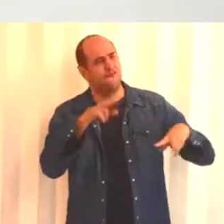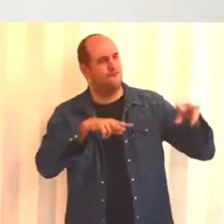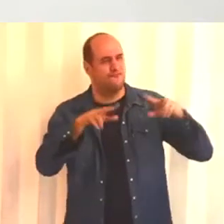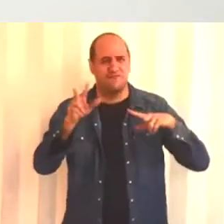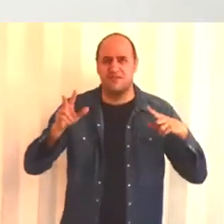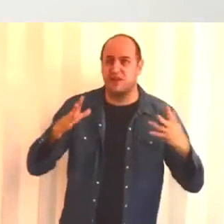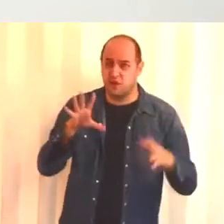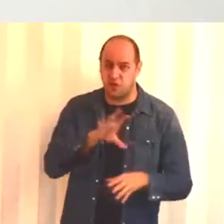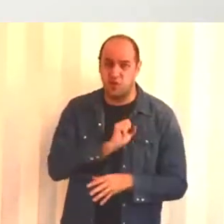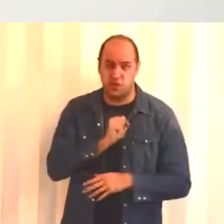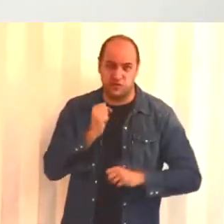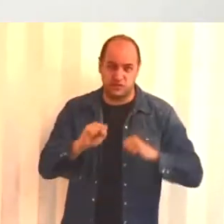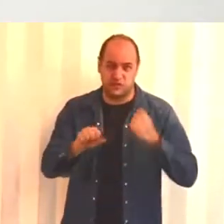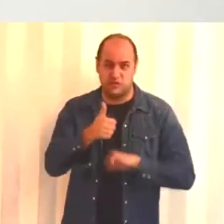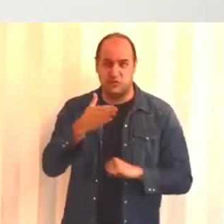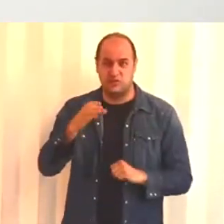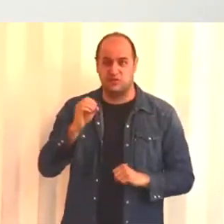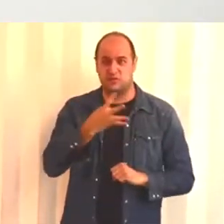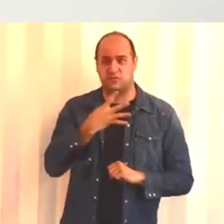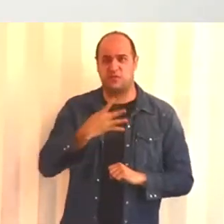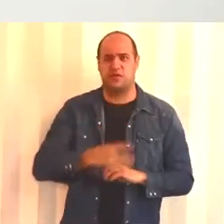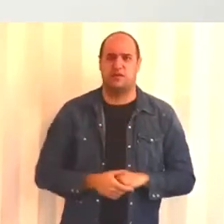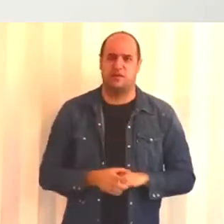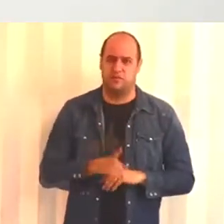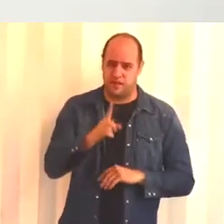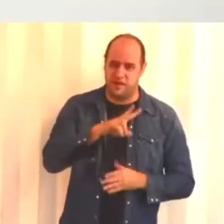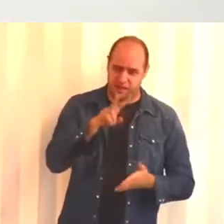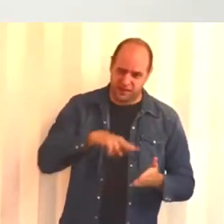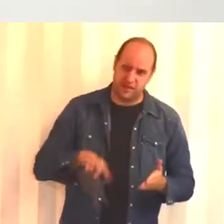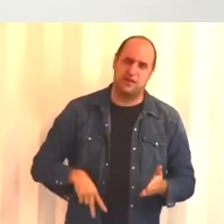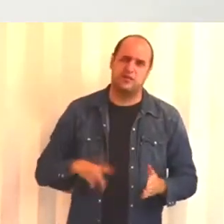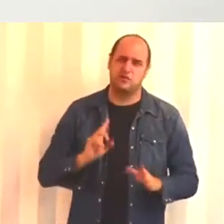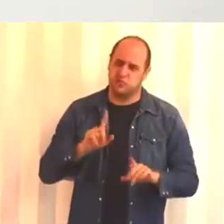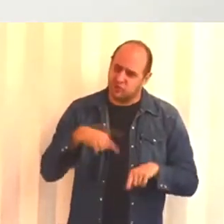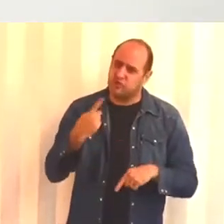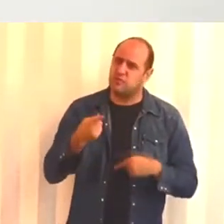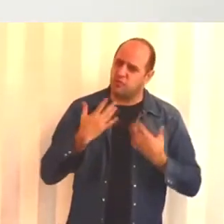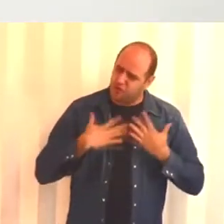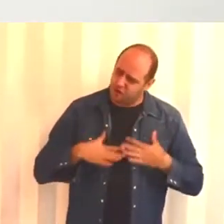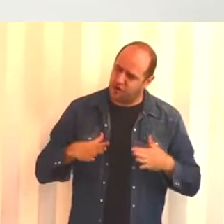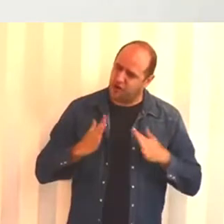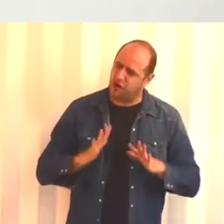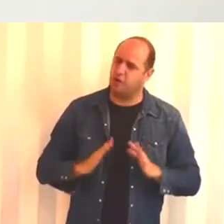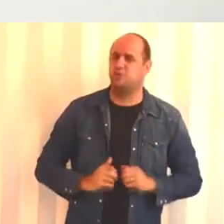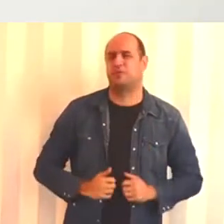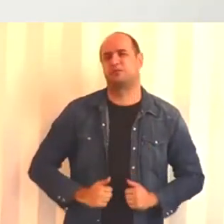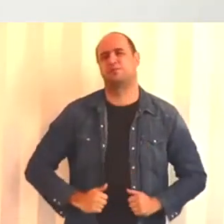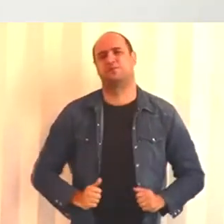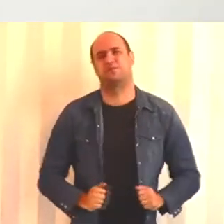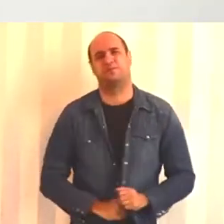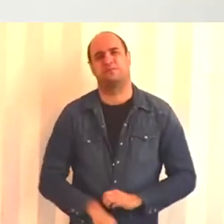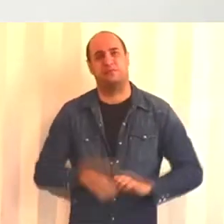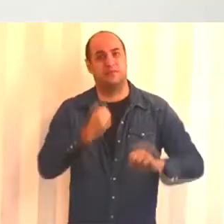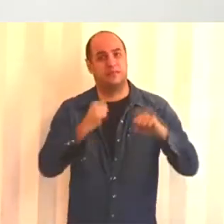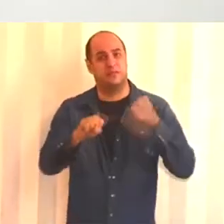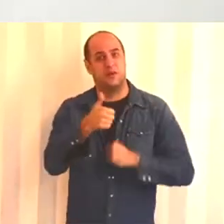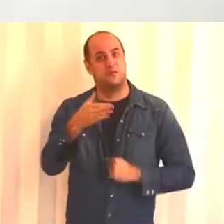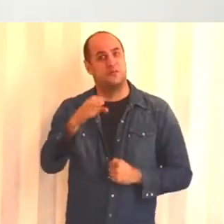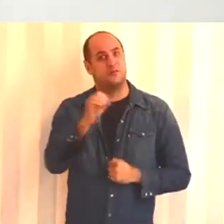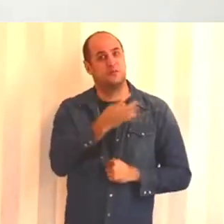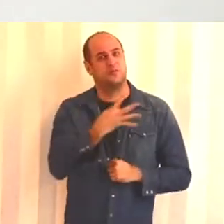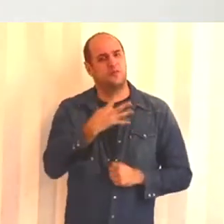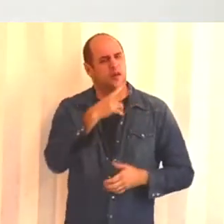Senhor, gosto muito do Salmo 104, fica aqui uma dica para você ler com calma. Leia o Salmo 104